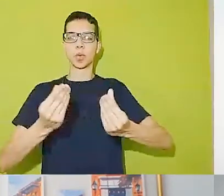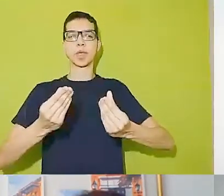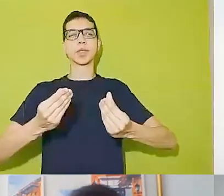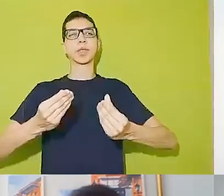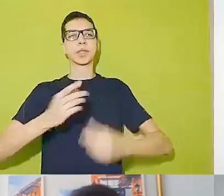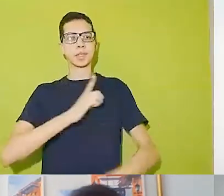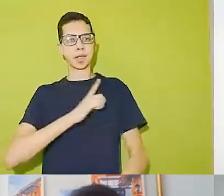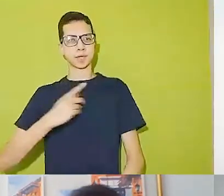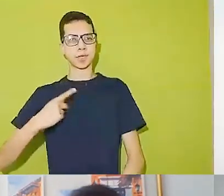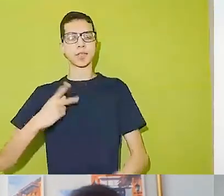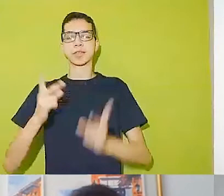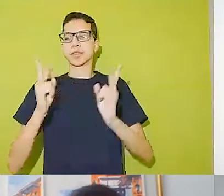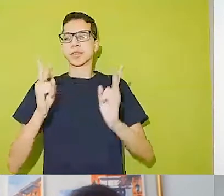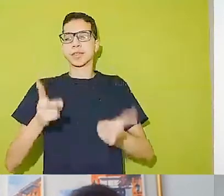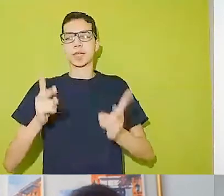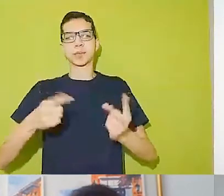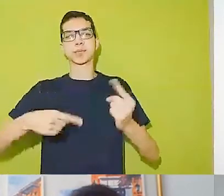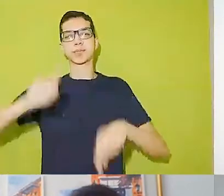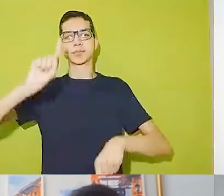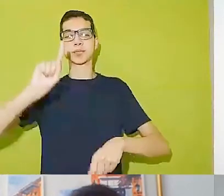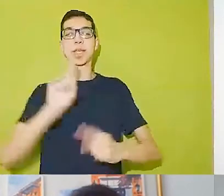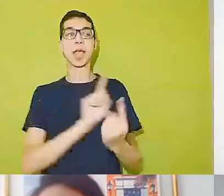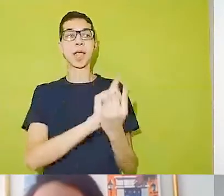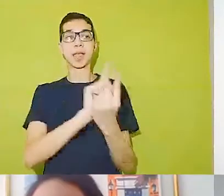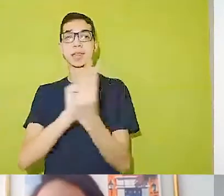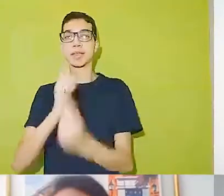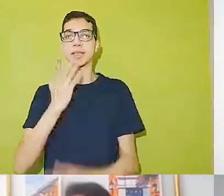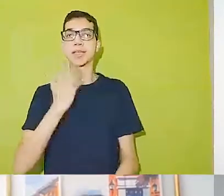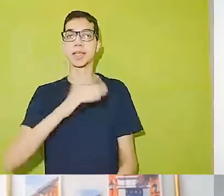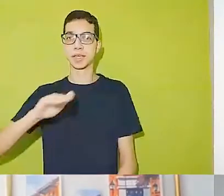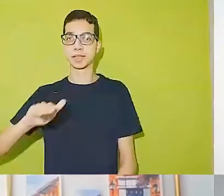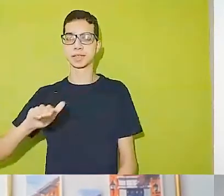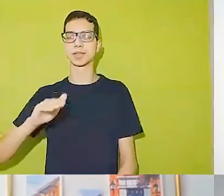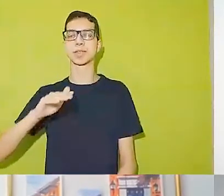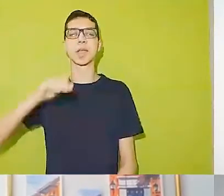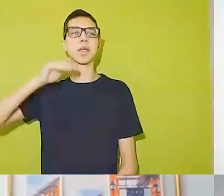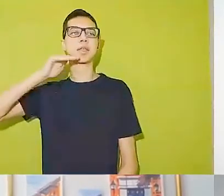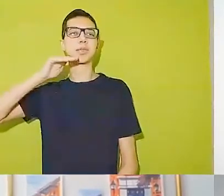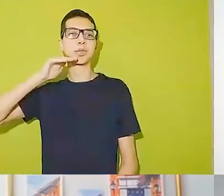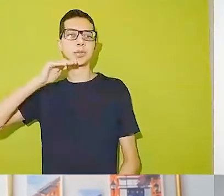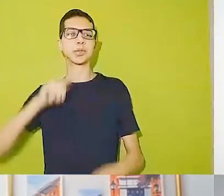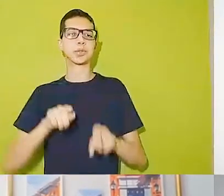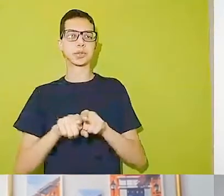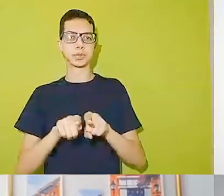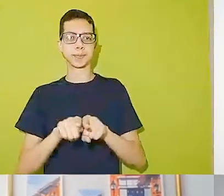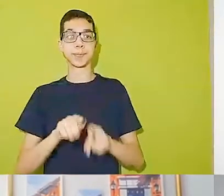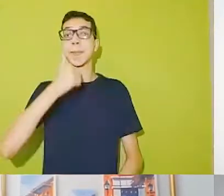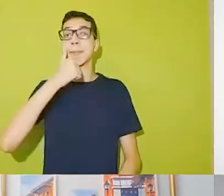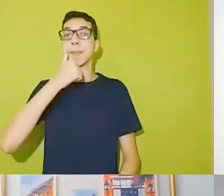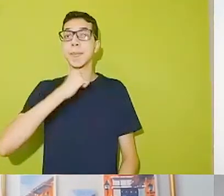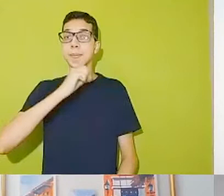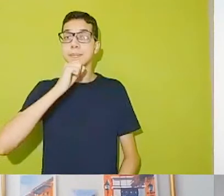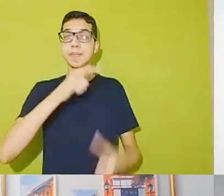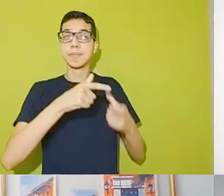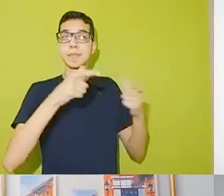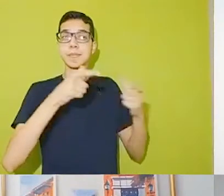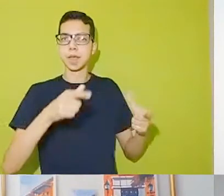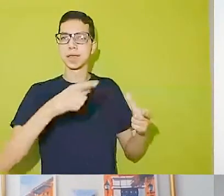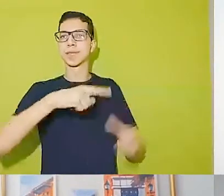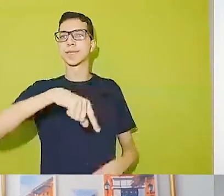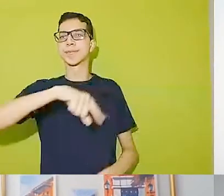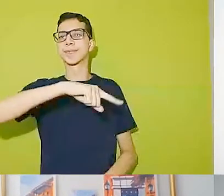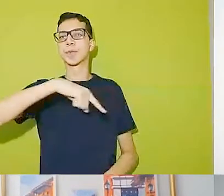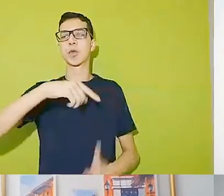no atendimento de crianças e adolescentes e de mães em situação de extrema